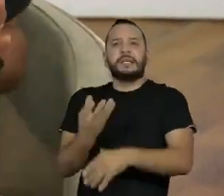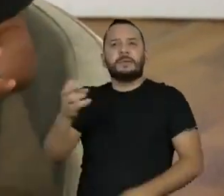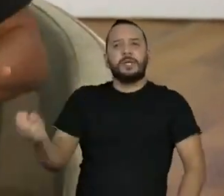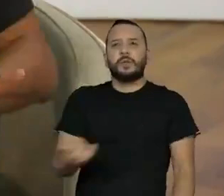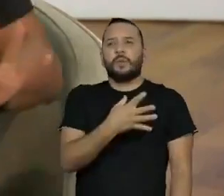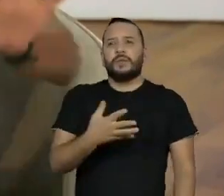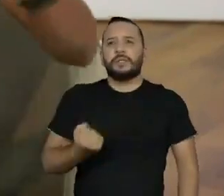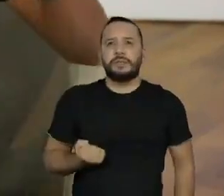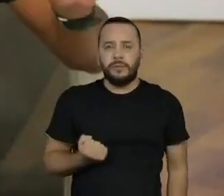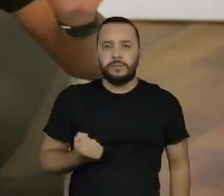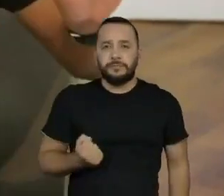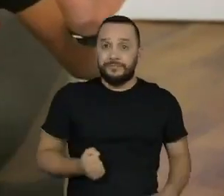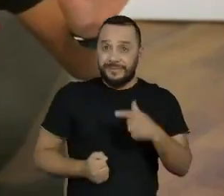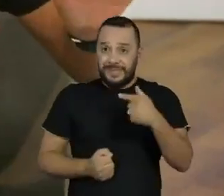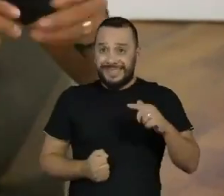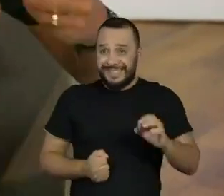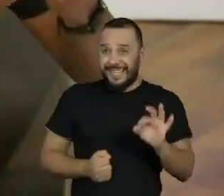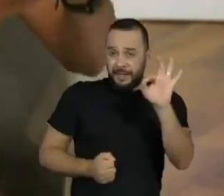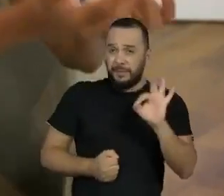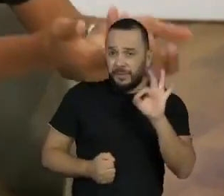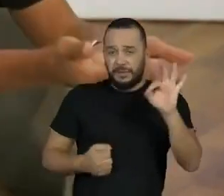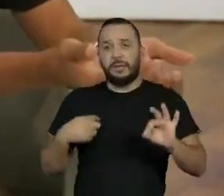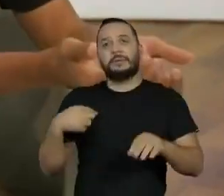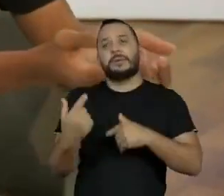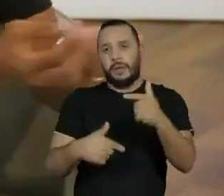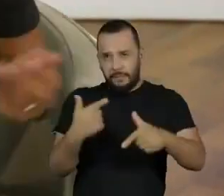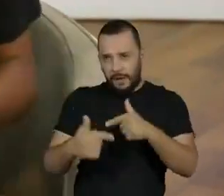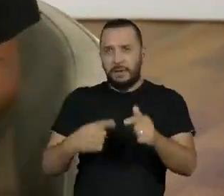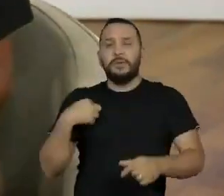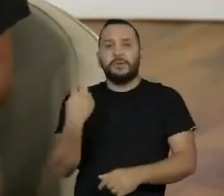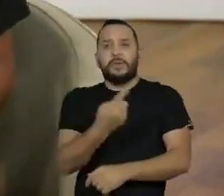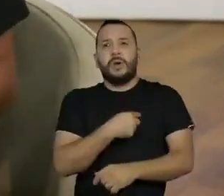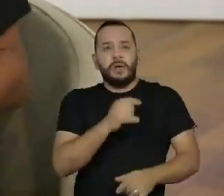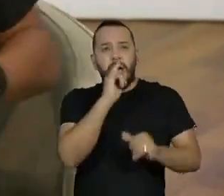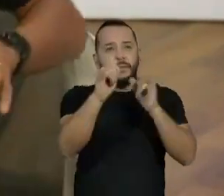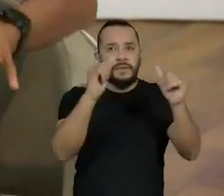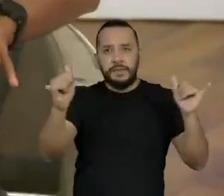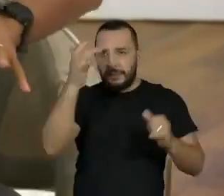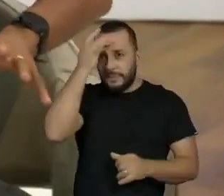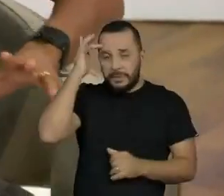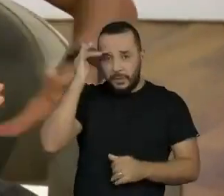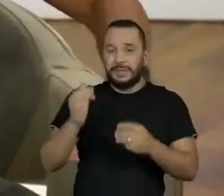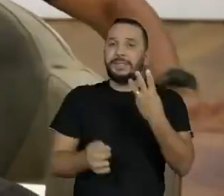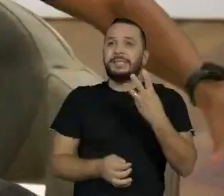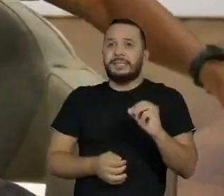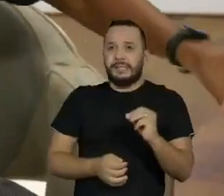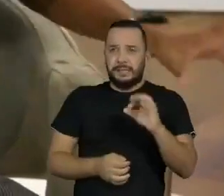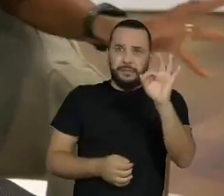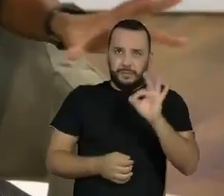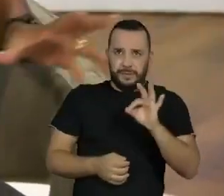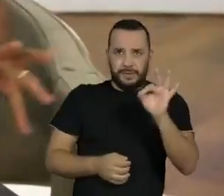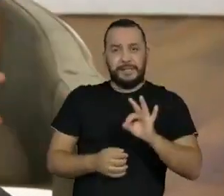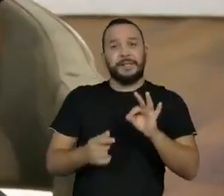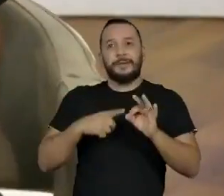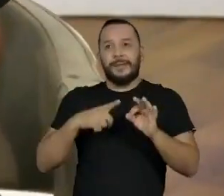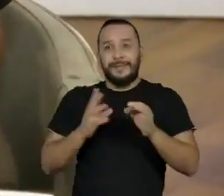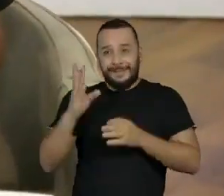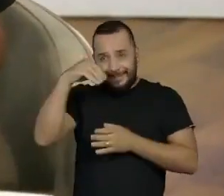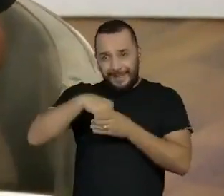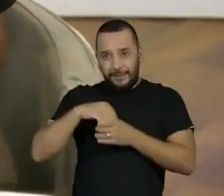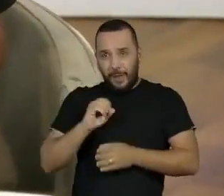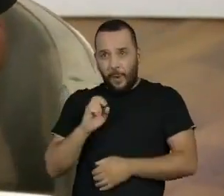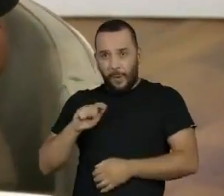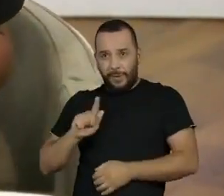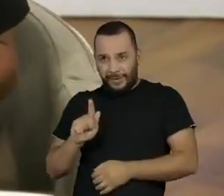Isso significa que 70% do que a gente faz, a gente comunica para o mercado. 30% fica dentro do nosso laboratório secreto